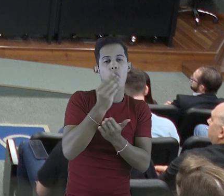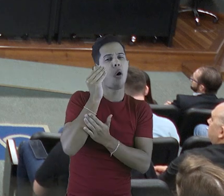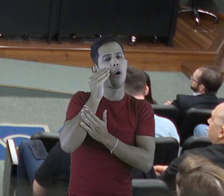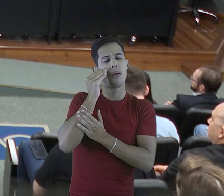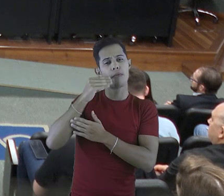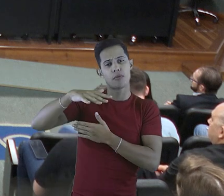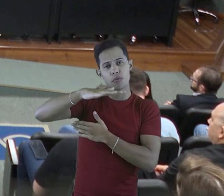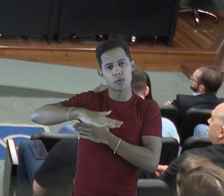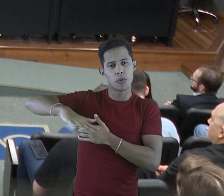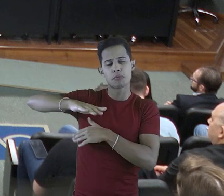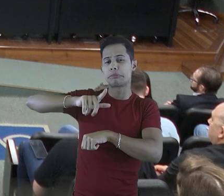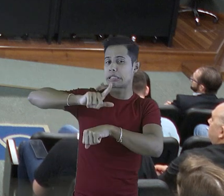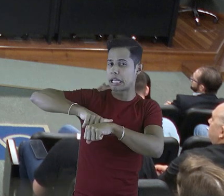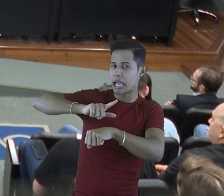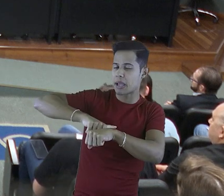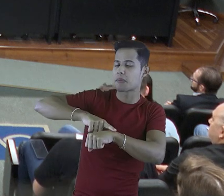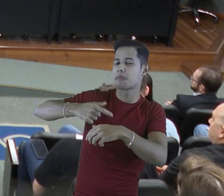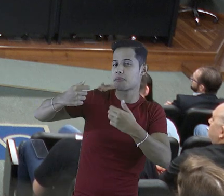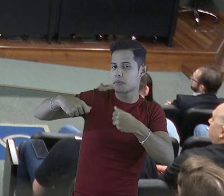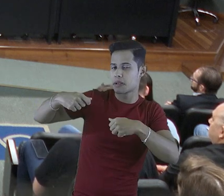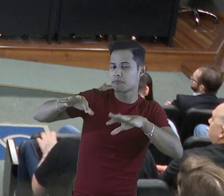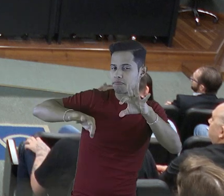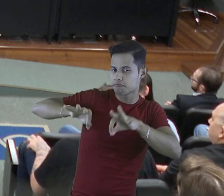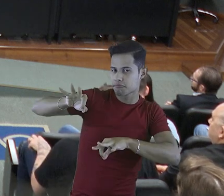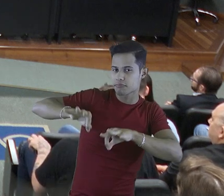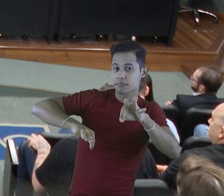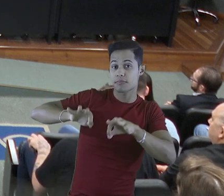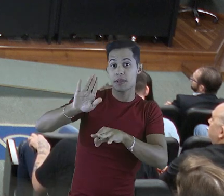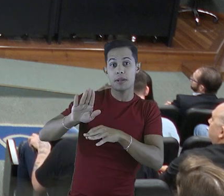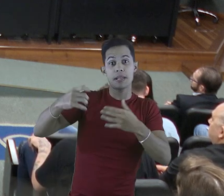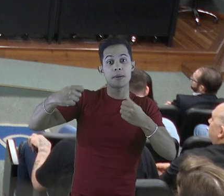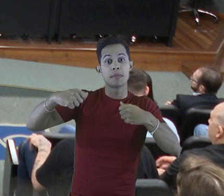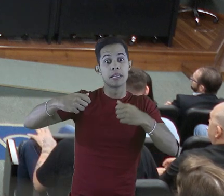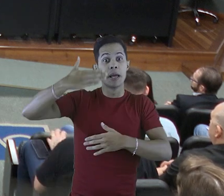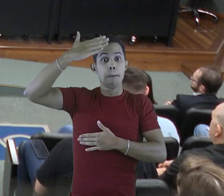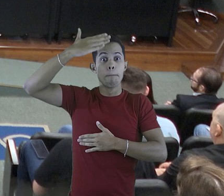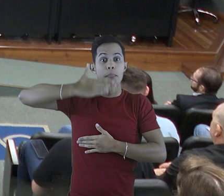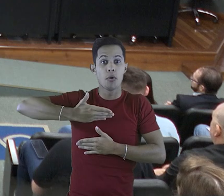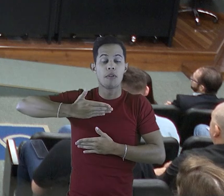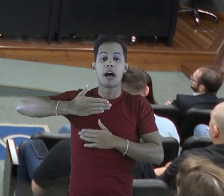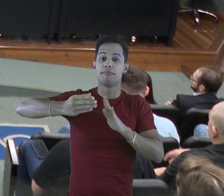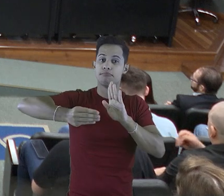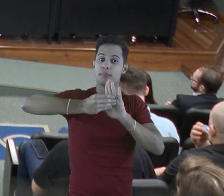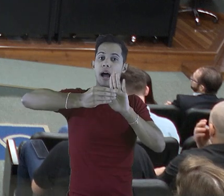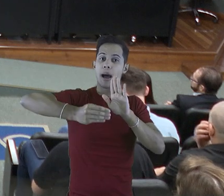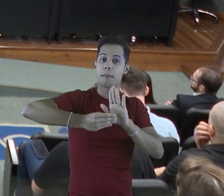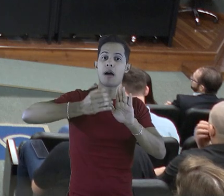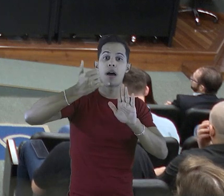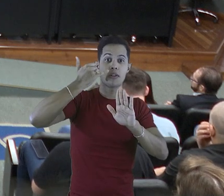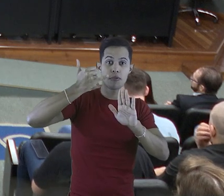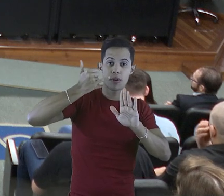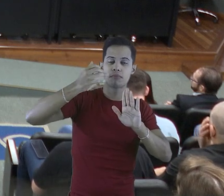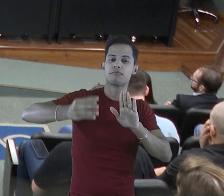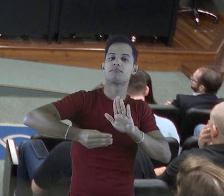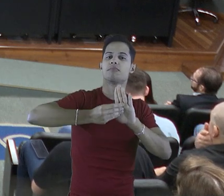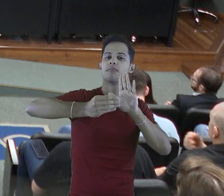que vai fazer isso com o tempo. O importante é já não se omitir. Mas você tem que ter todas essas condições de prova.